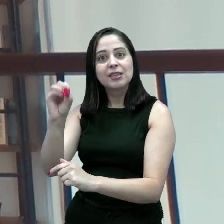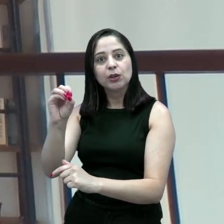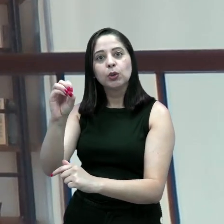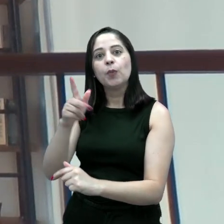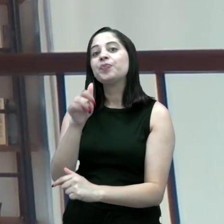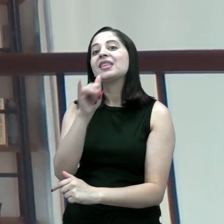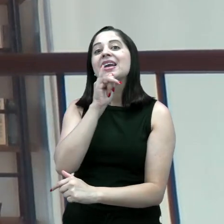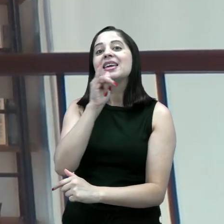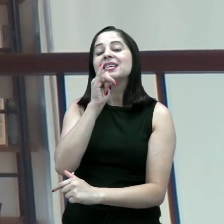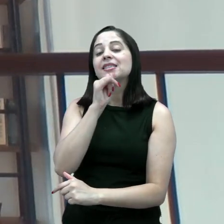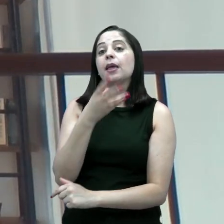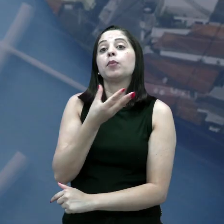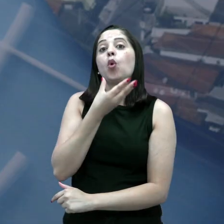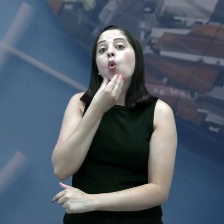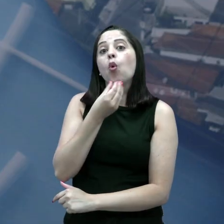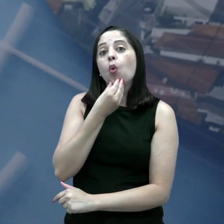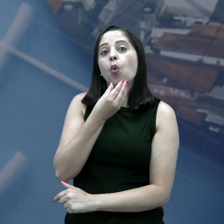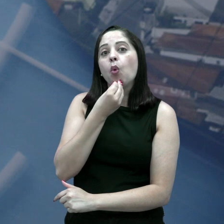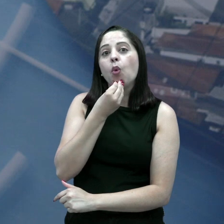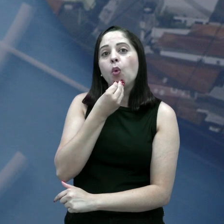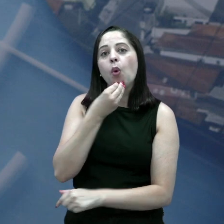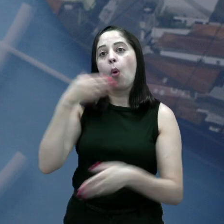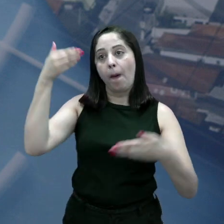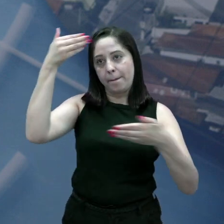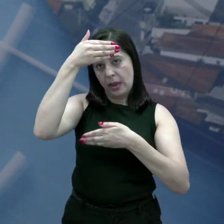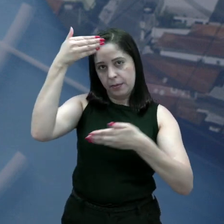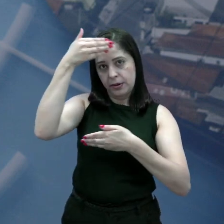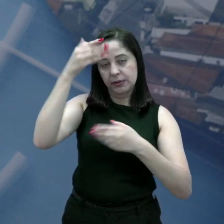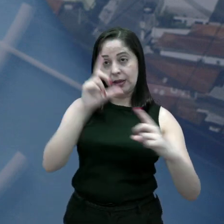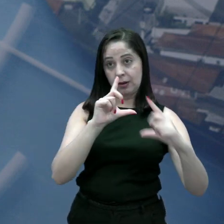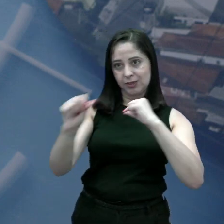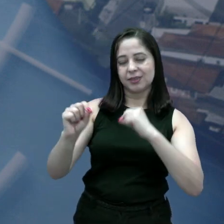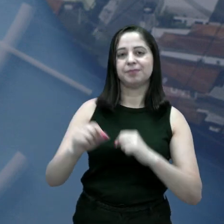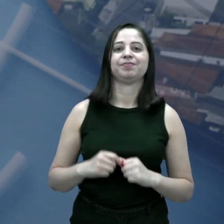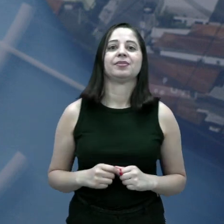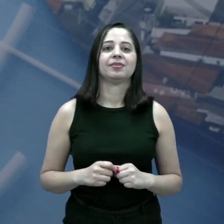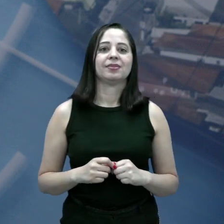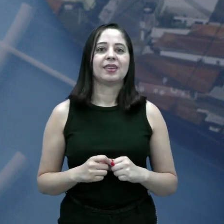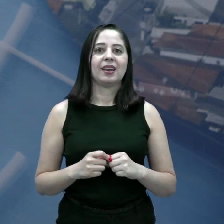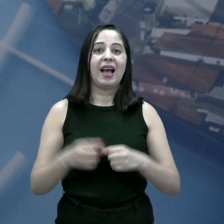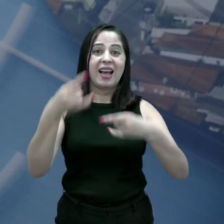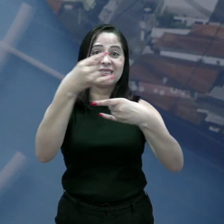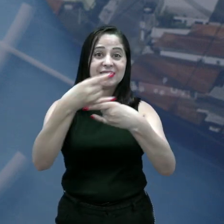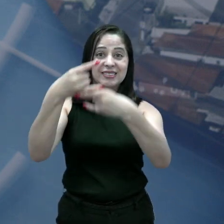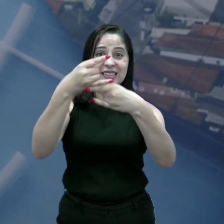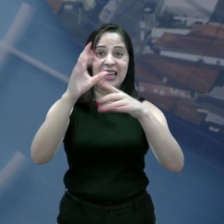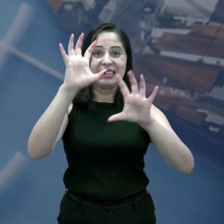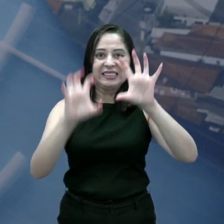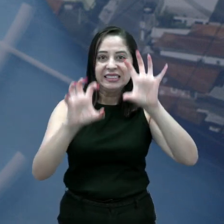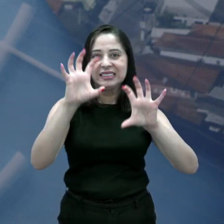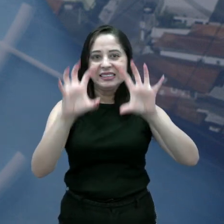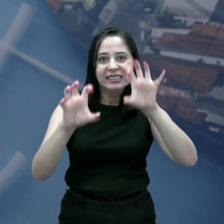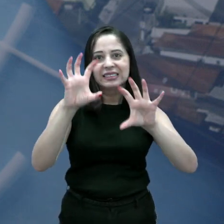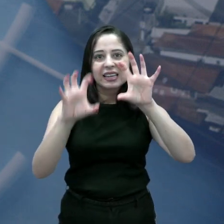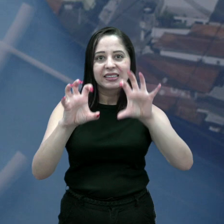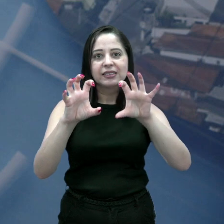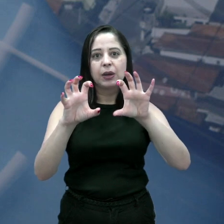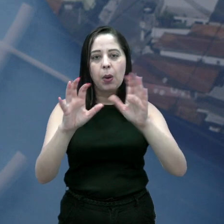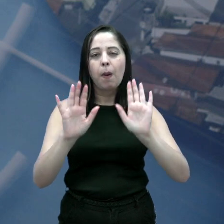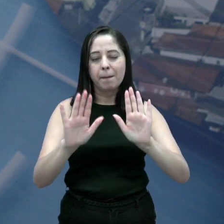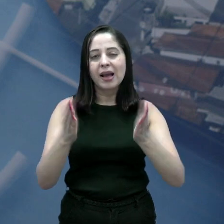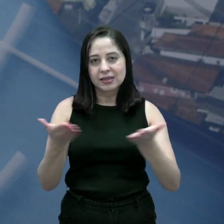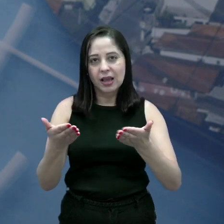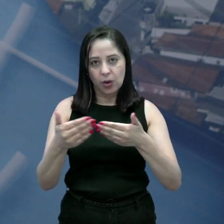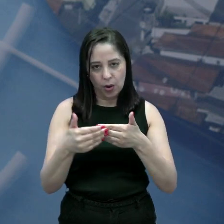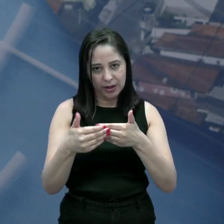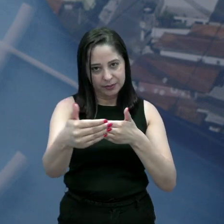Bashar al-Assad. A gente teve um probleminha com a Isabela, vamos seguir daqui então com o Guilherme, e aí a